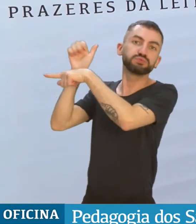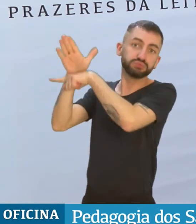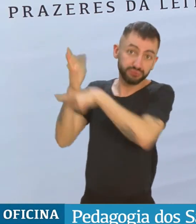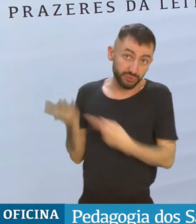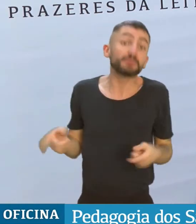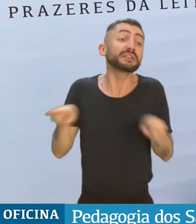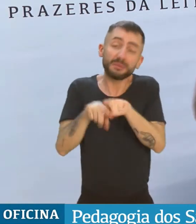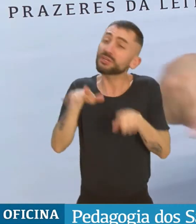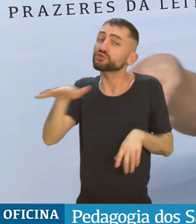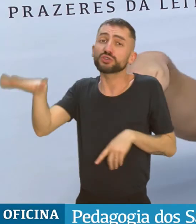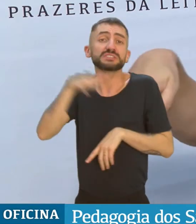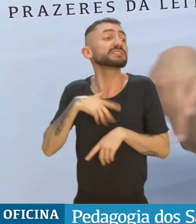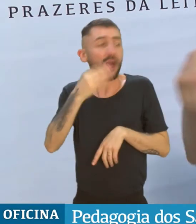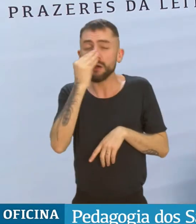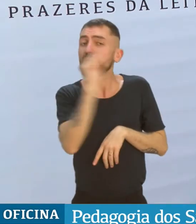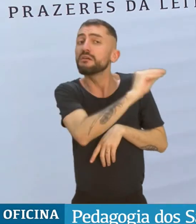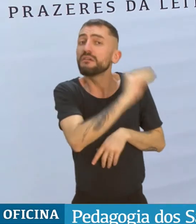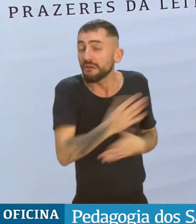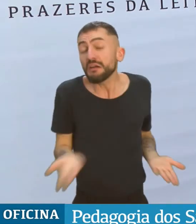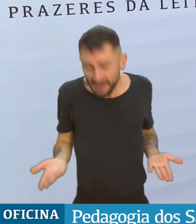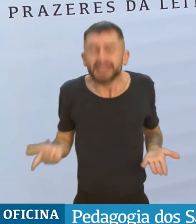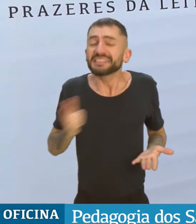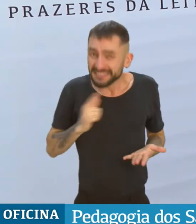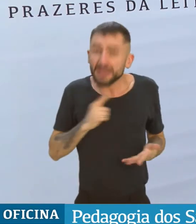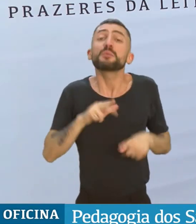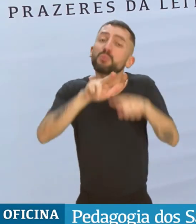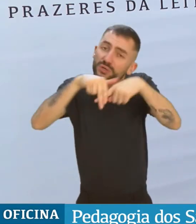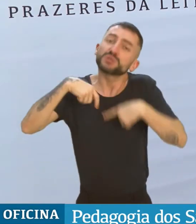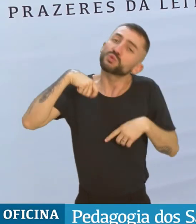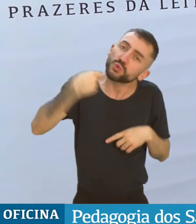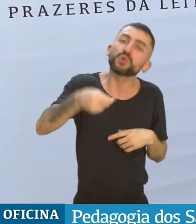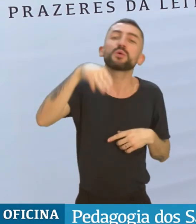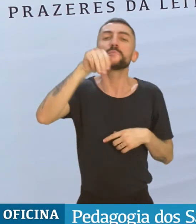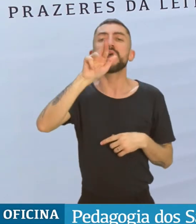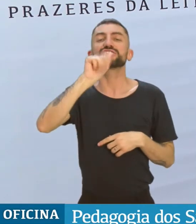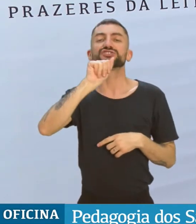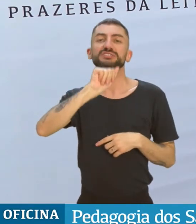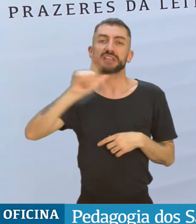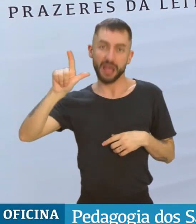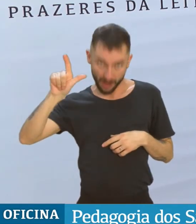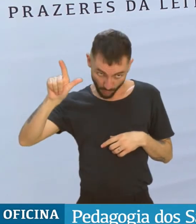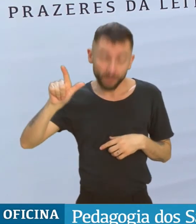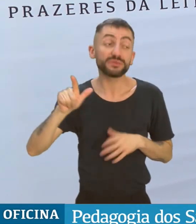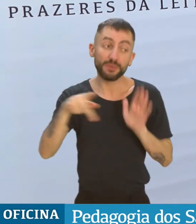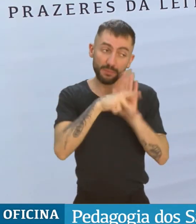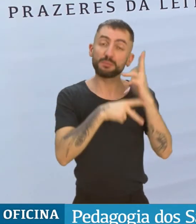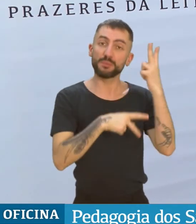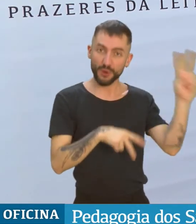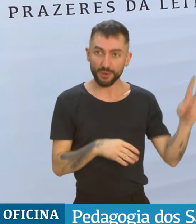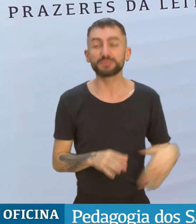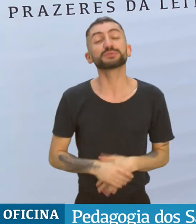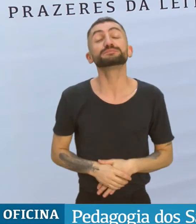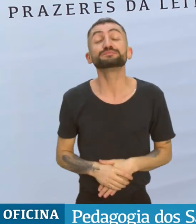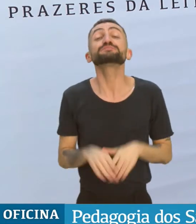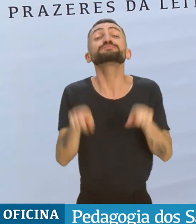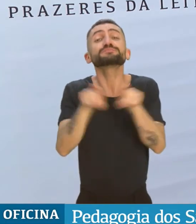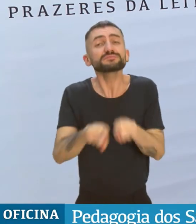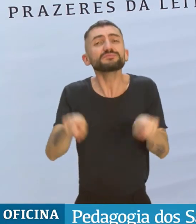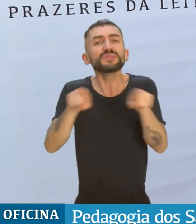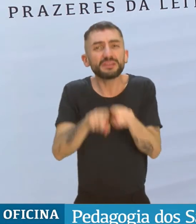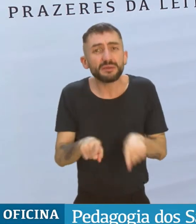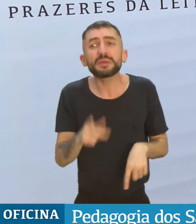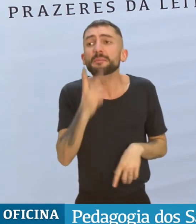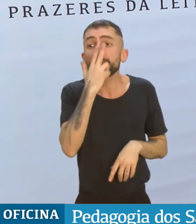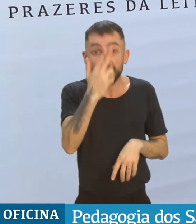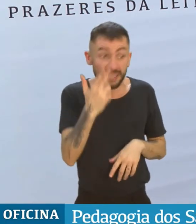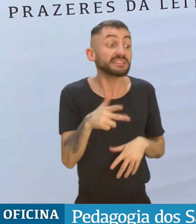social, então são várias outras margens que a gente tem dessa literatura marginal. Eu acho que outra diferença grande que a gente tem é se